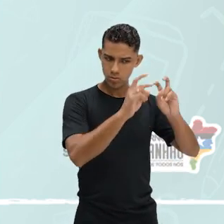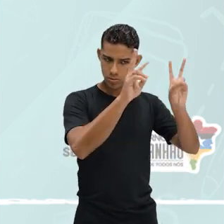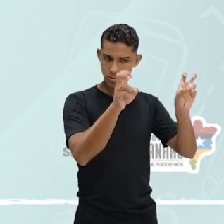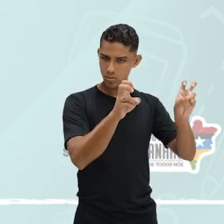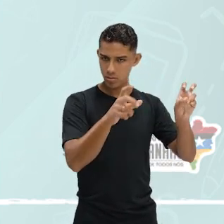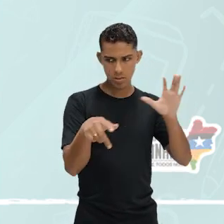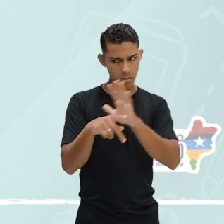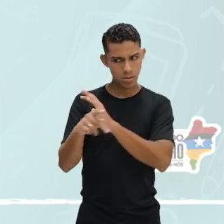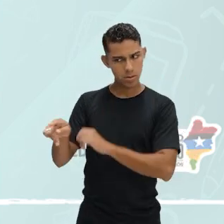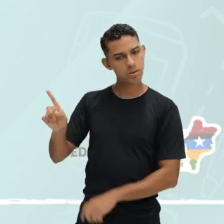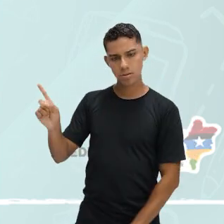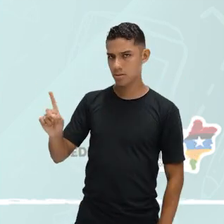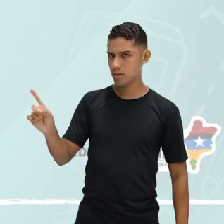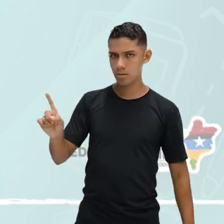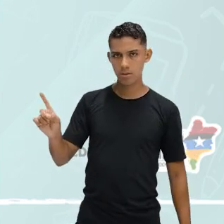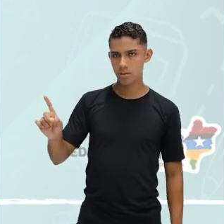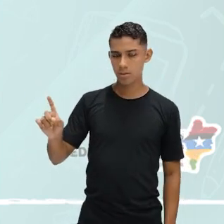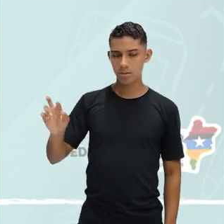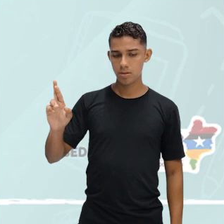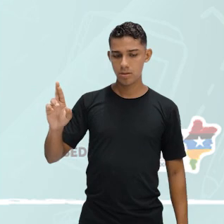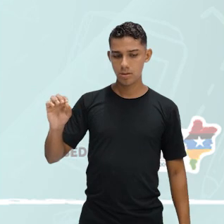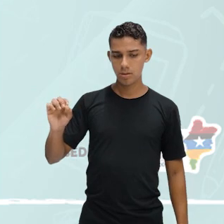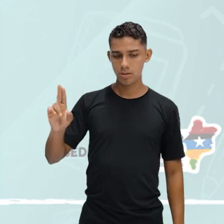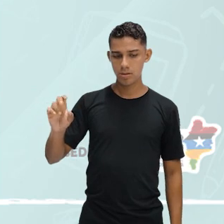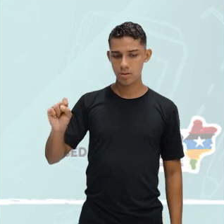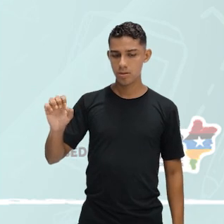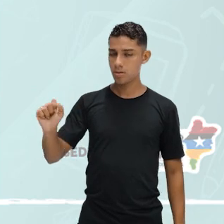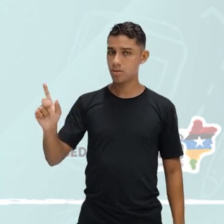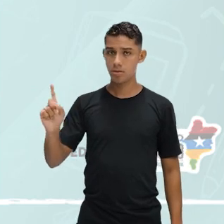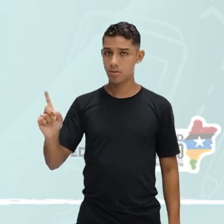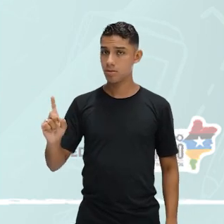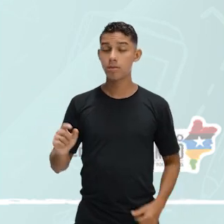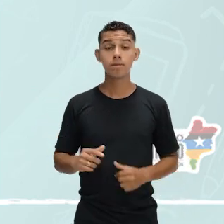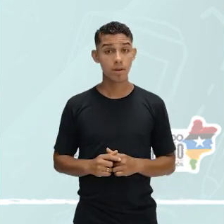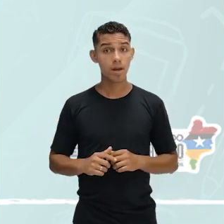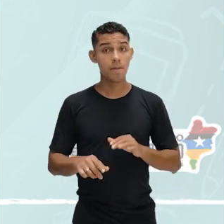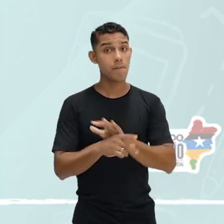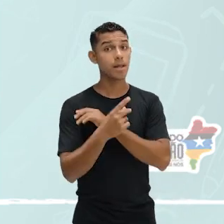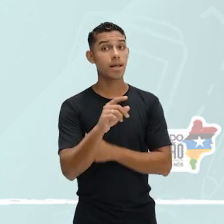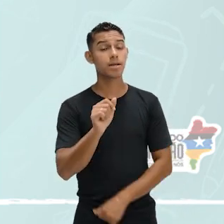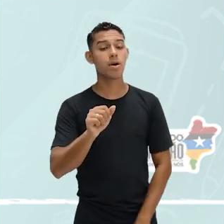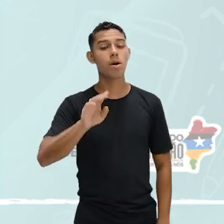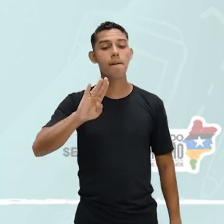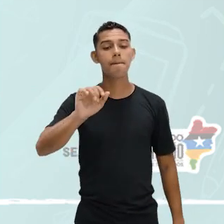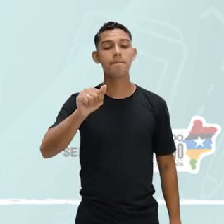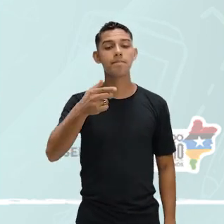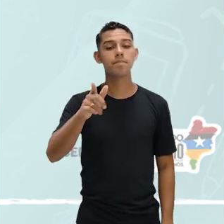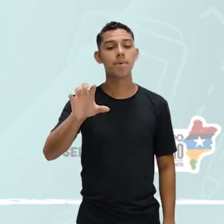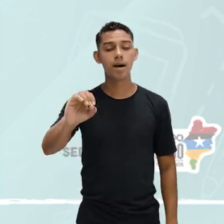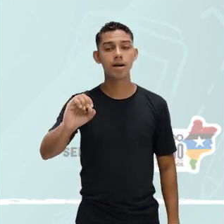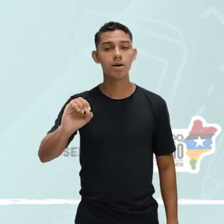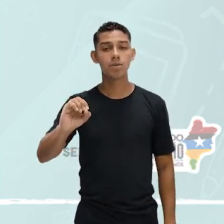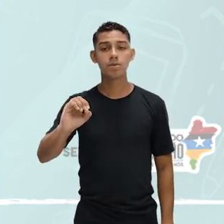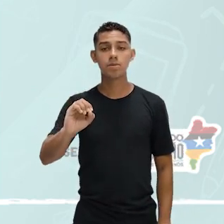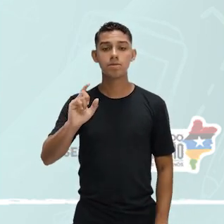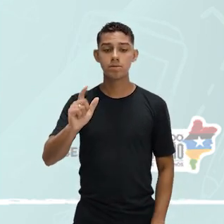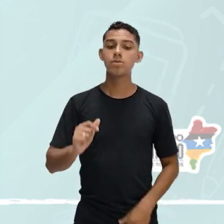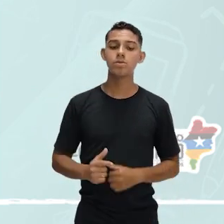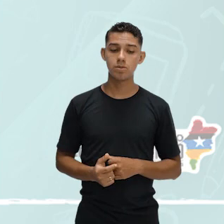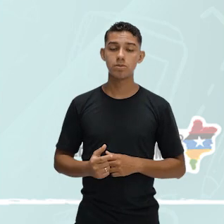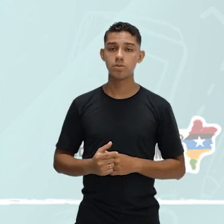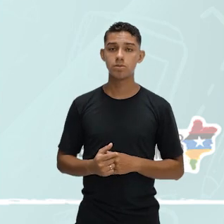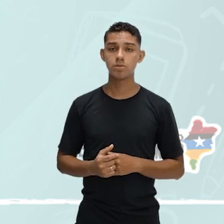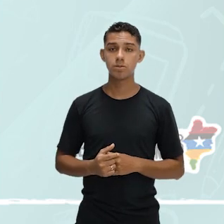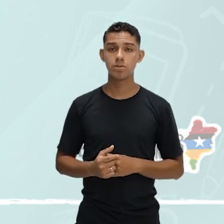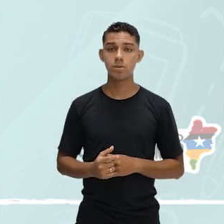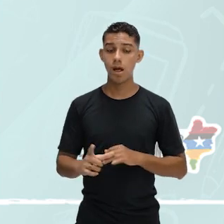Rousseau, certo? Pertence ao Barão de Montesquieu, ok? O espírito das leis.